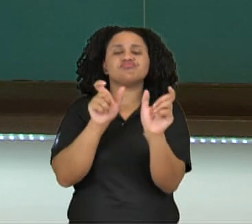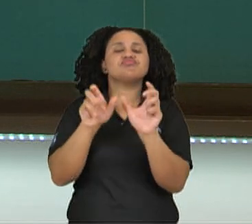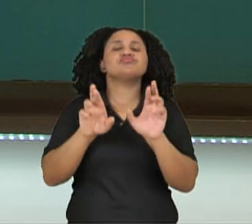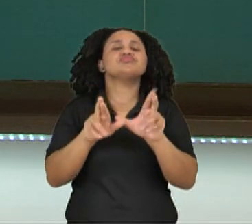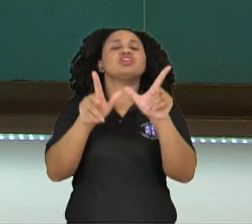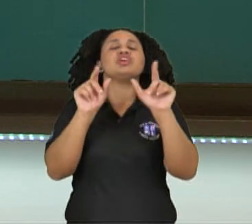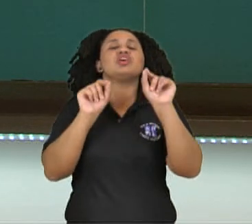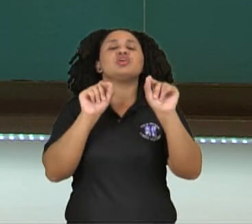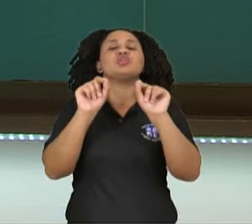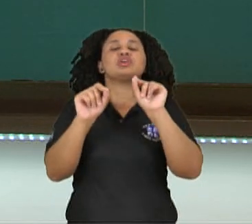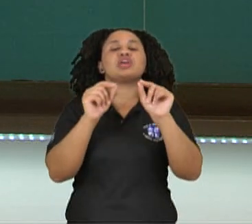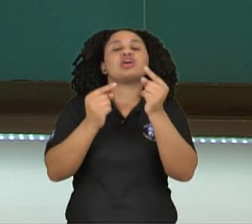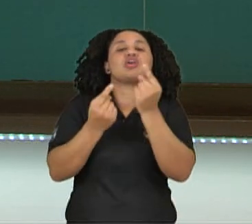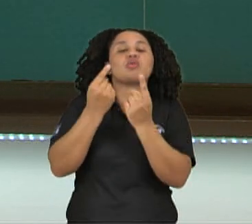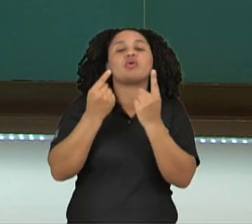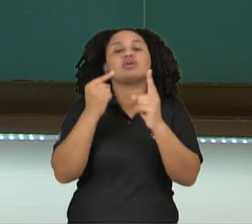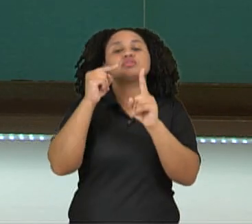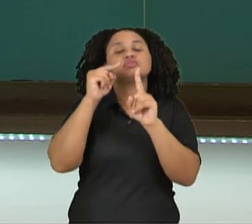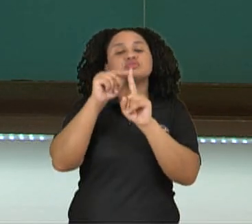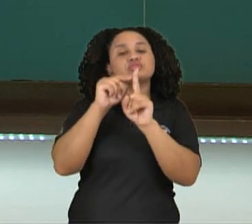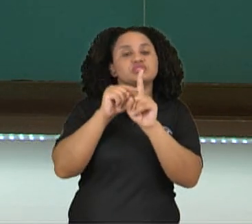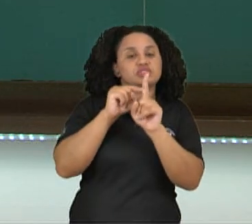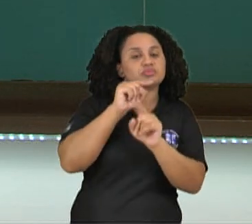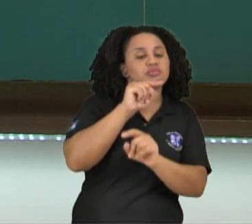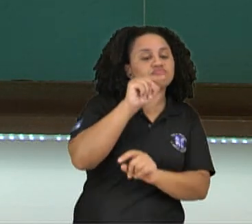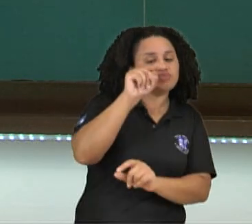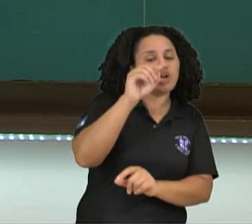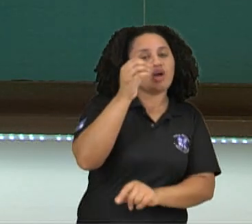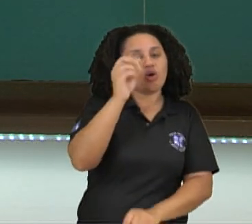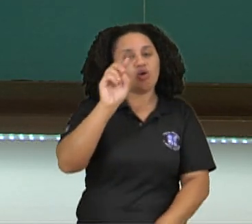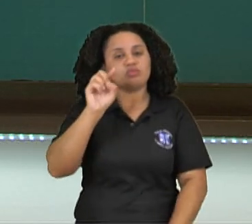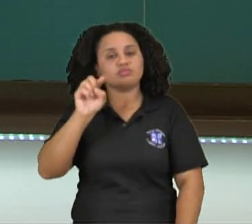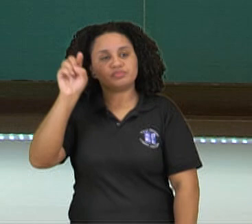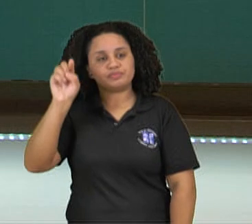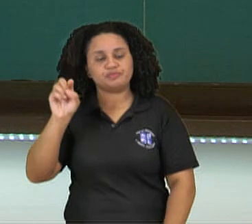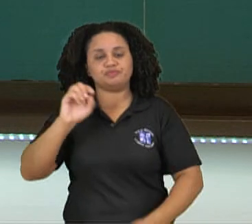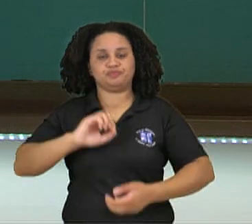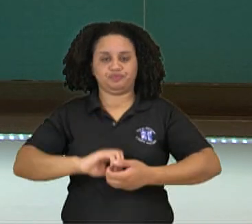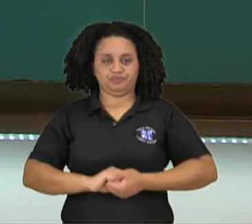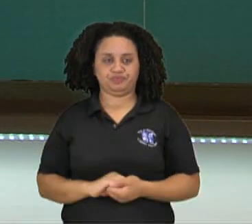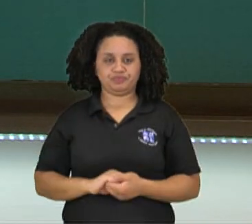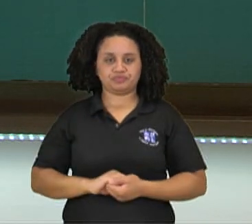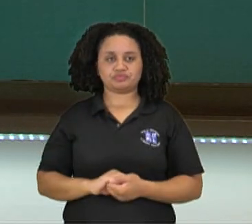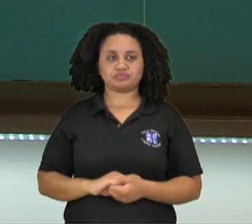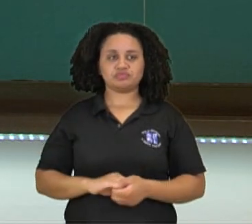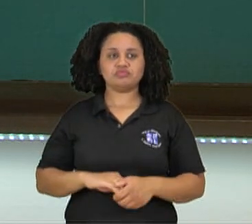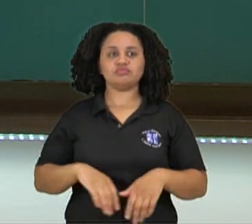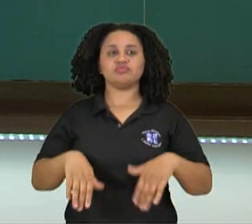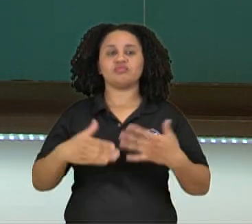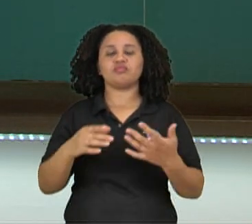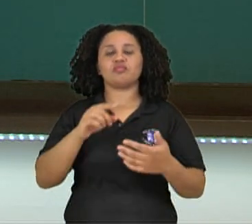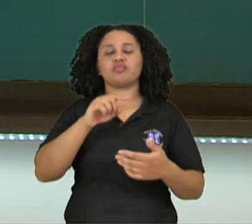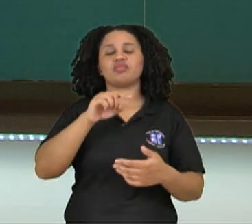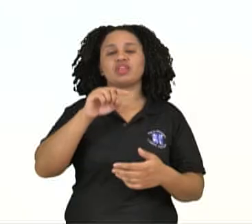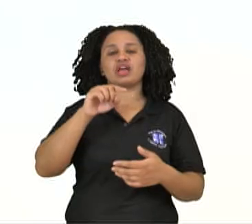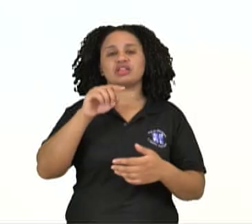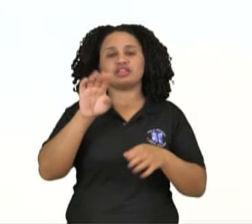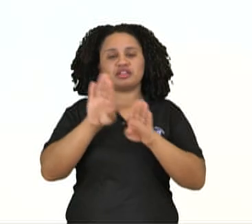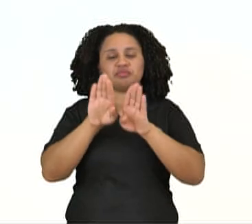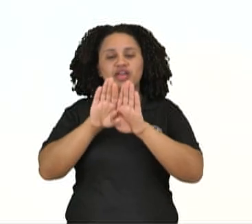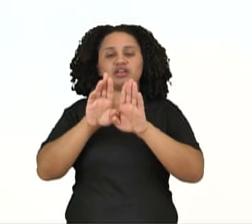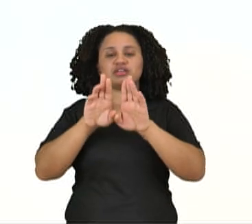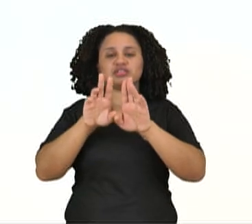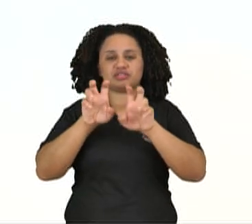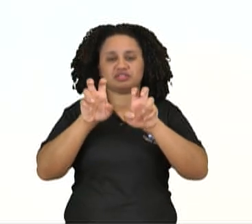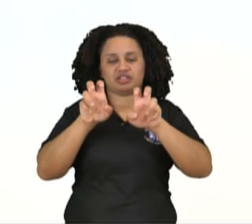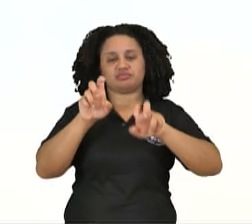distingue é a questão do acento ser agudo ou circunflexo. Com relação aos acentos gráficos,